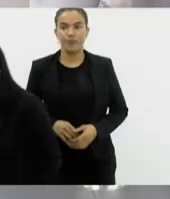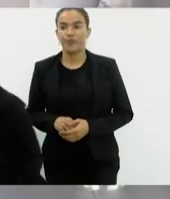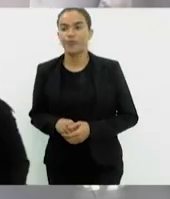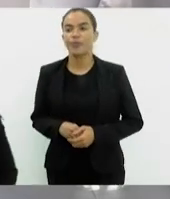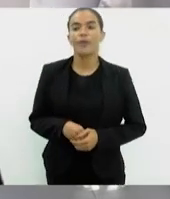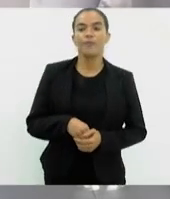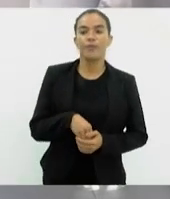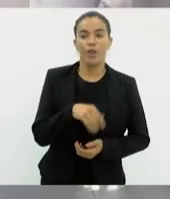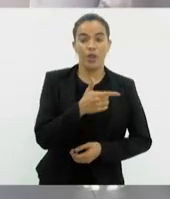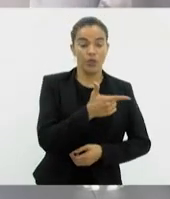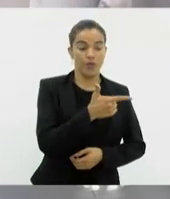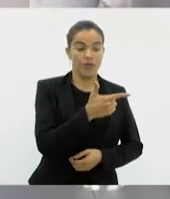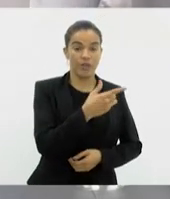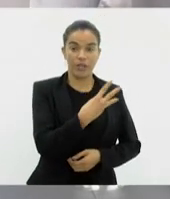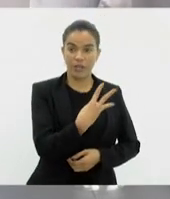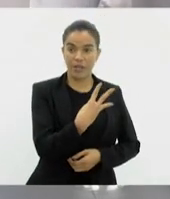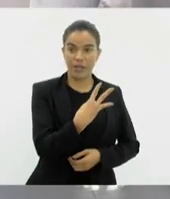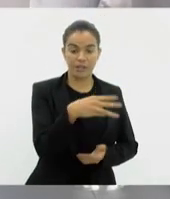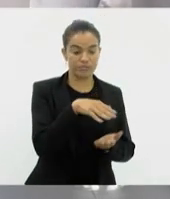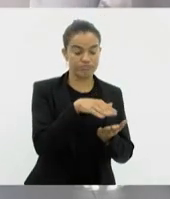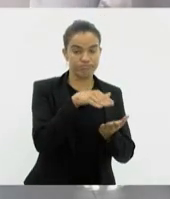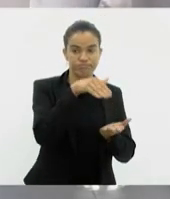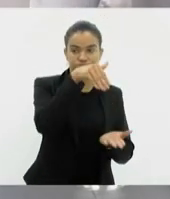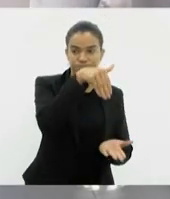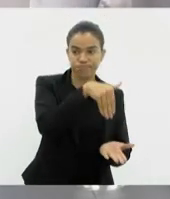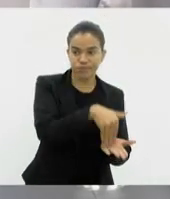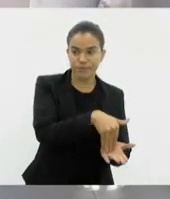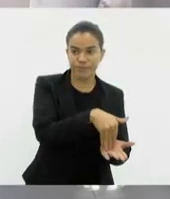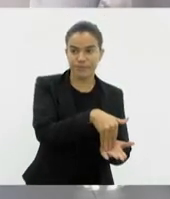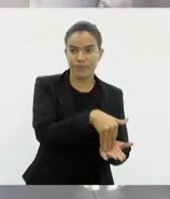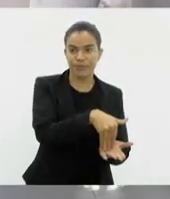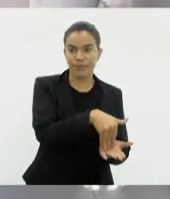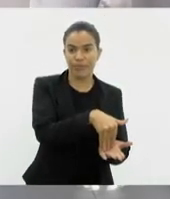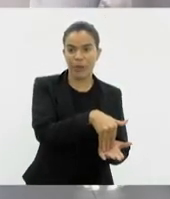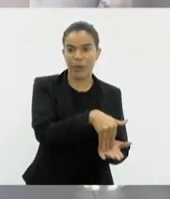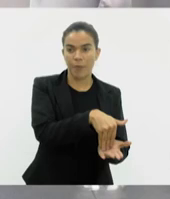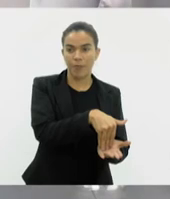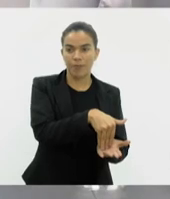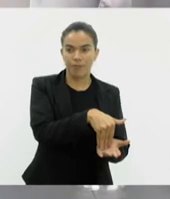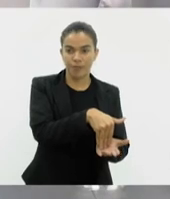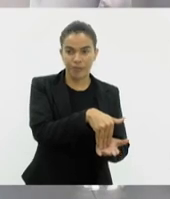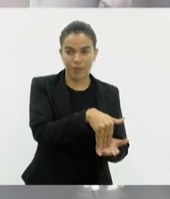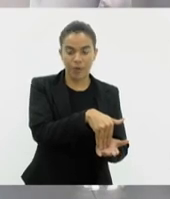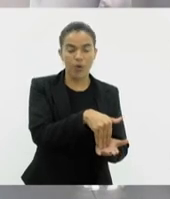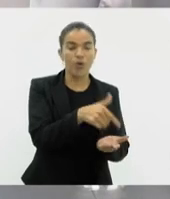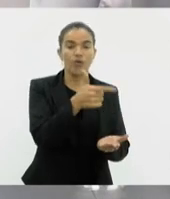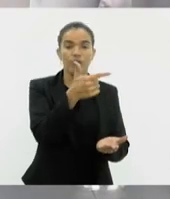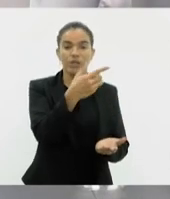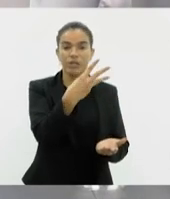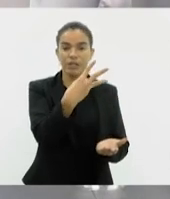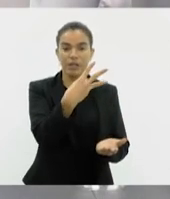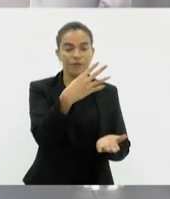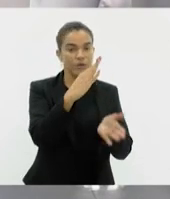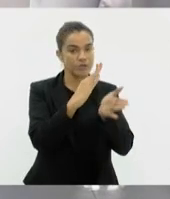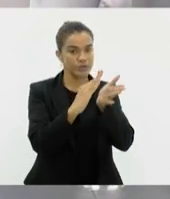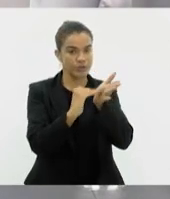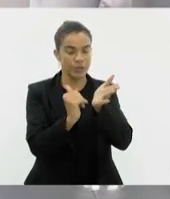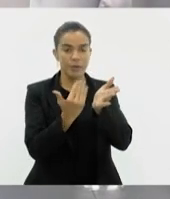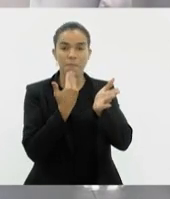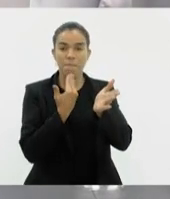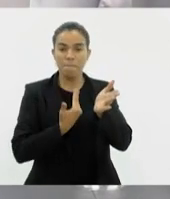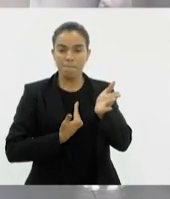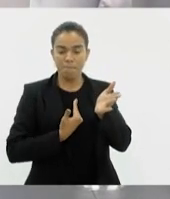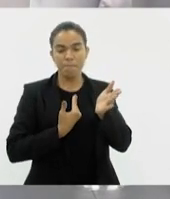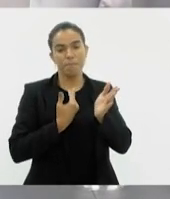vai do 23 ao... 20, o 26 foi retirado? O 23 foi retirado a pedido do